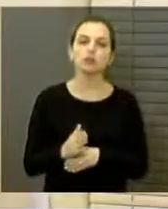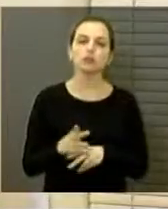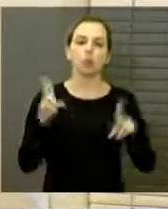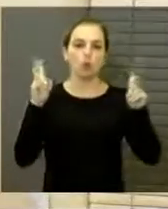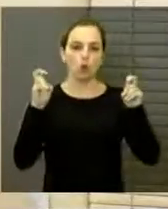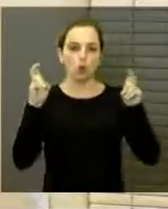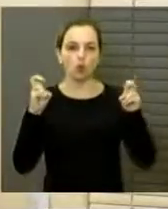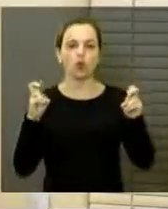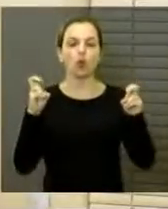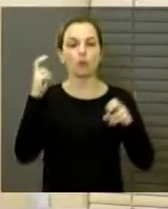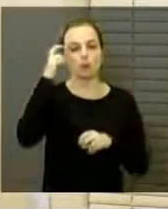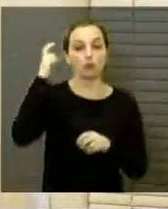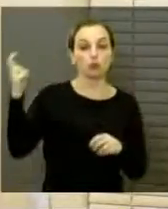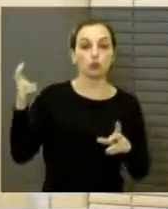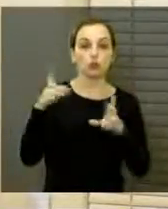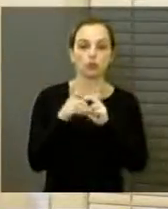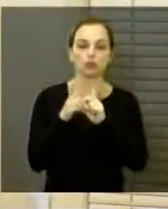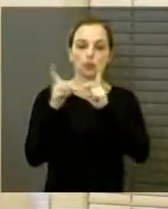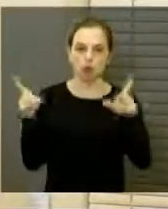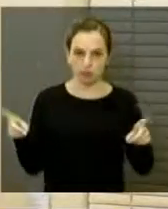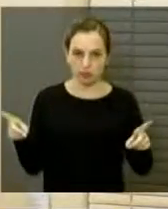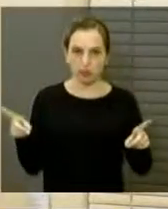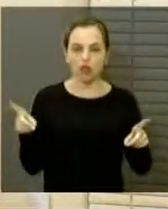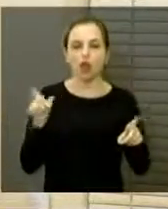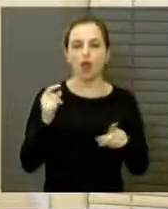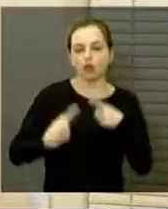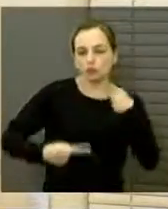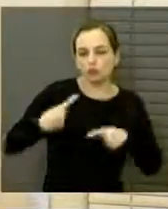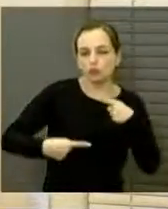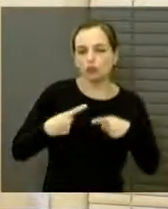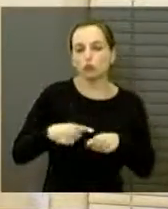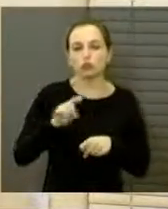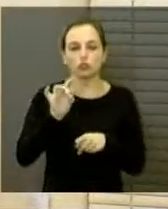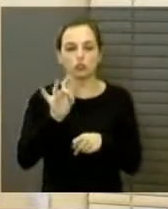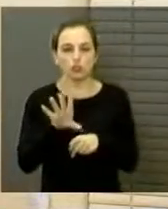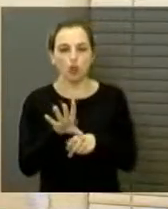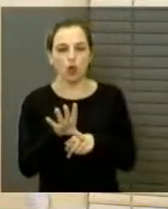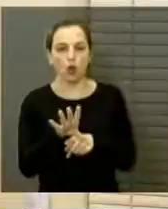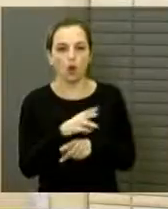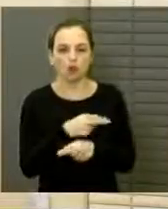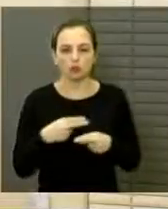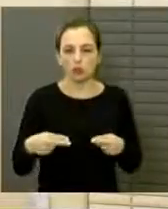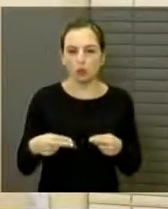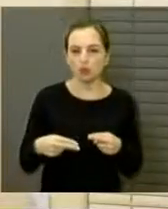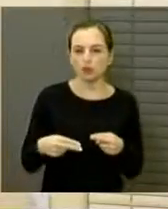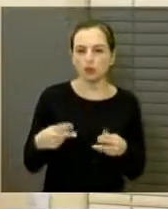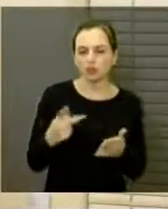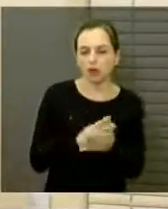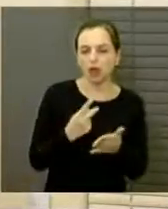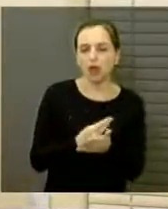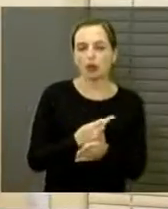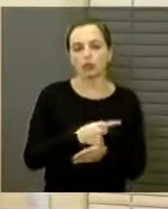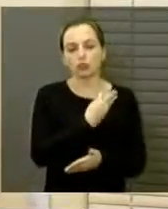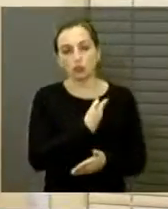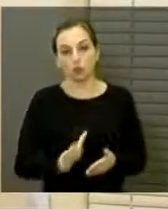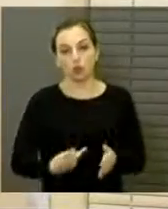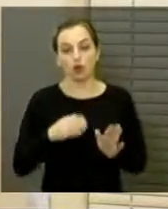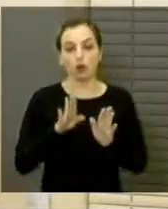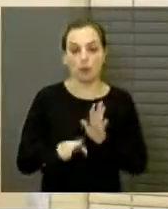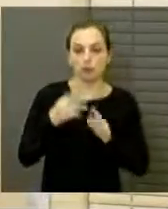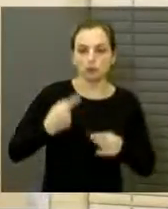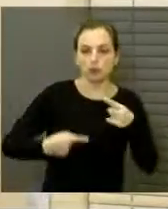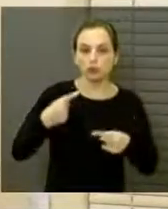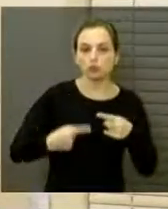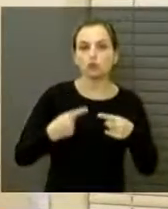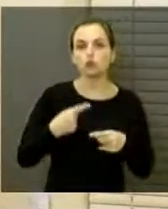nome, cultura pela democracia, ela procura discutir não só as ações equivocadas desse governo, mas de fazer a disputa